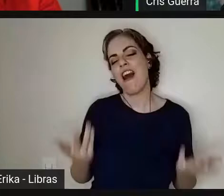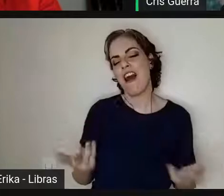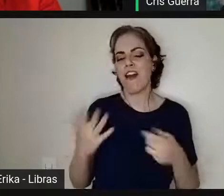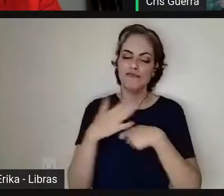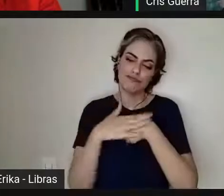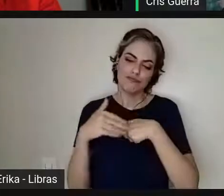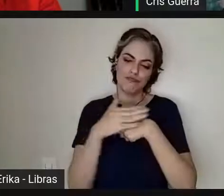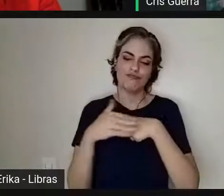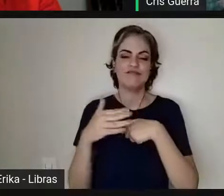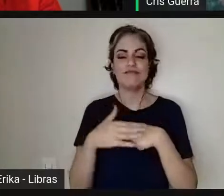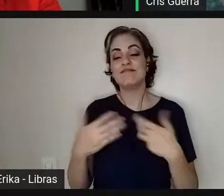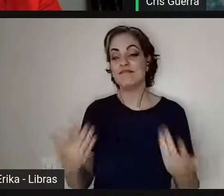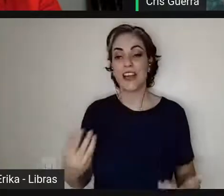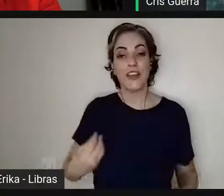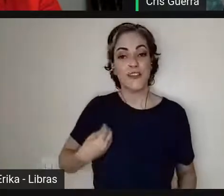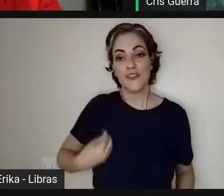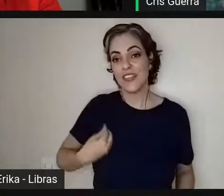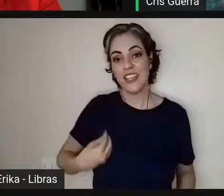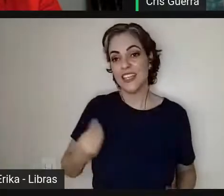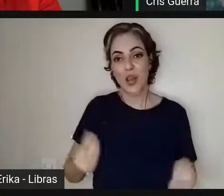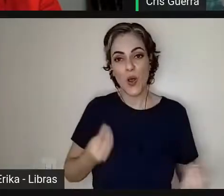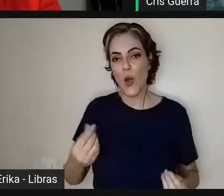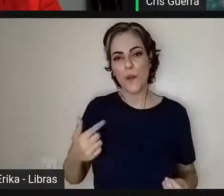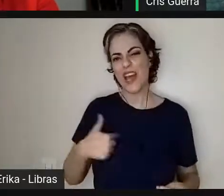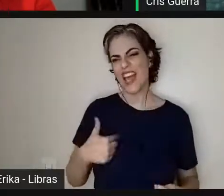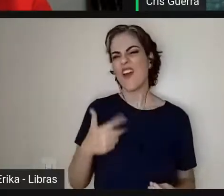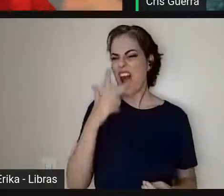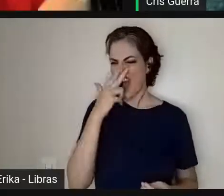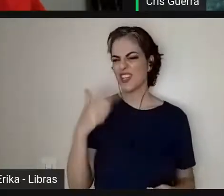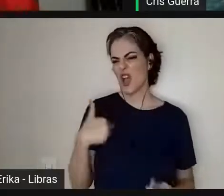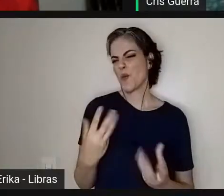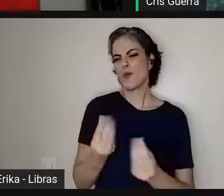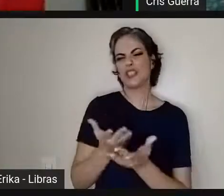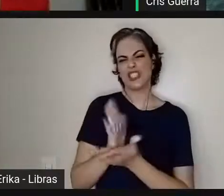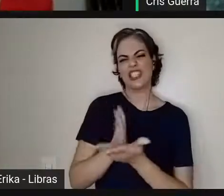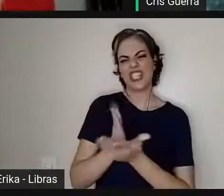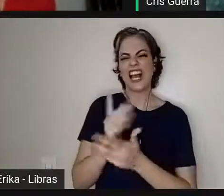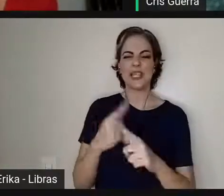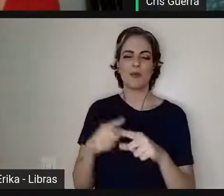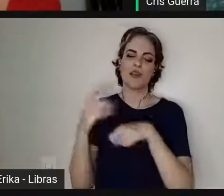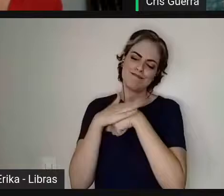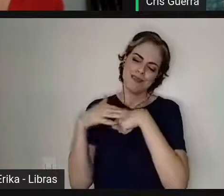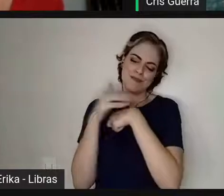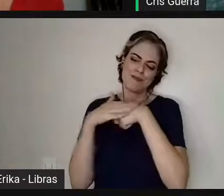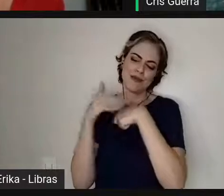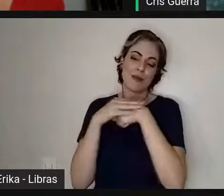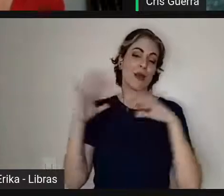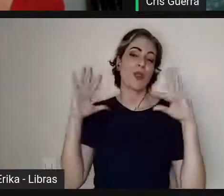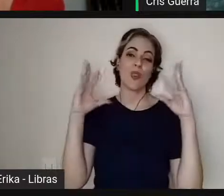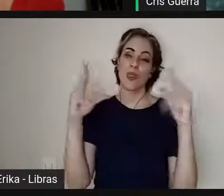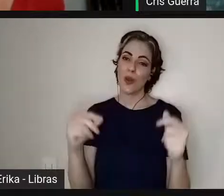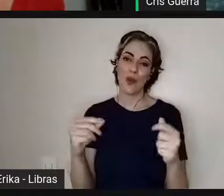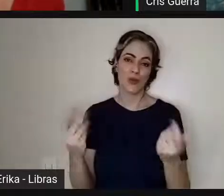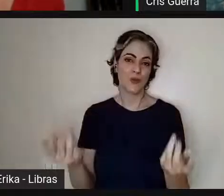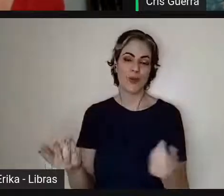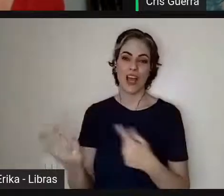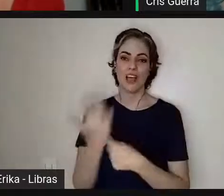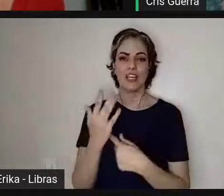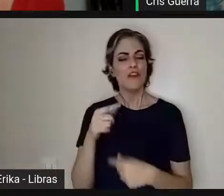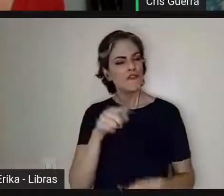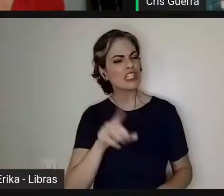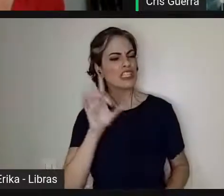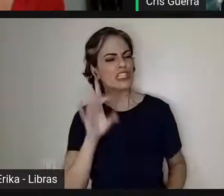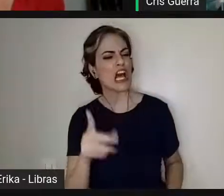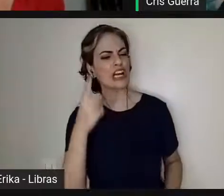a consequência é que eu devo ter ficado muito insuportável, porque numa determinada hora todo mundo falava para mim, olha, você só chora, ninguém